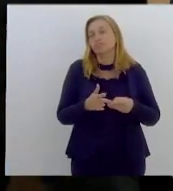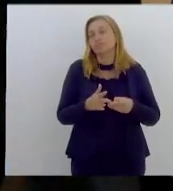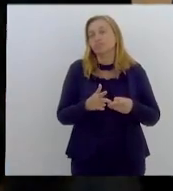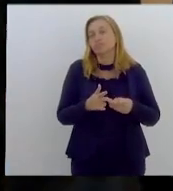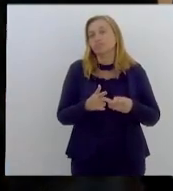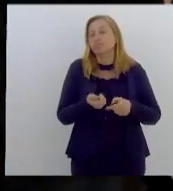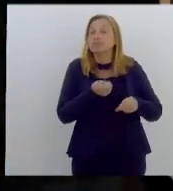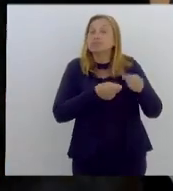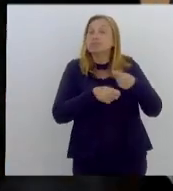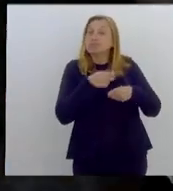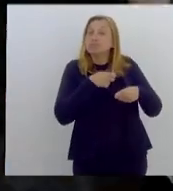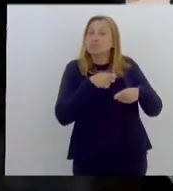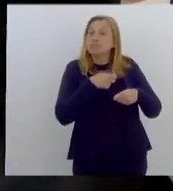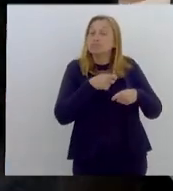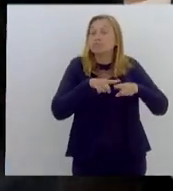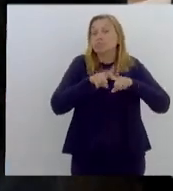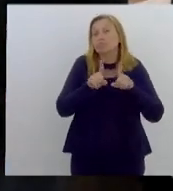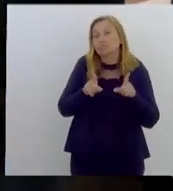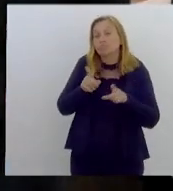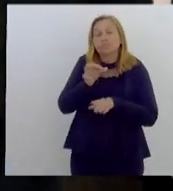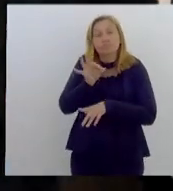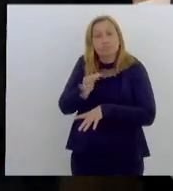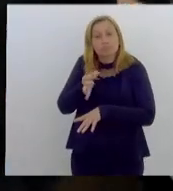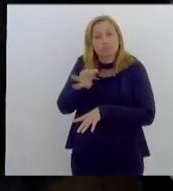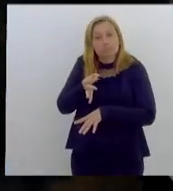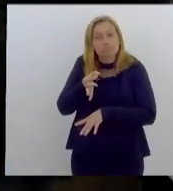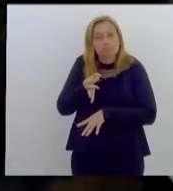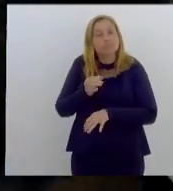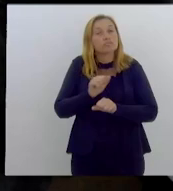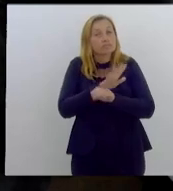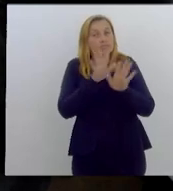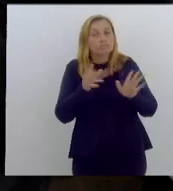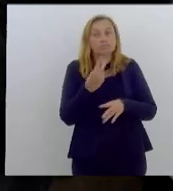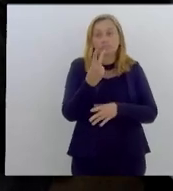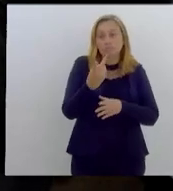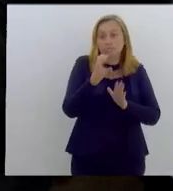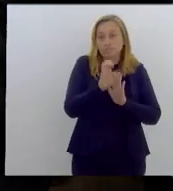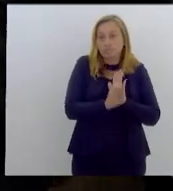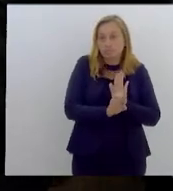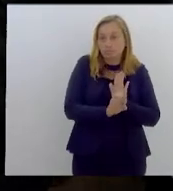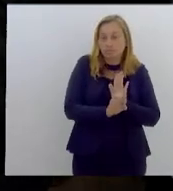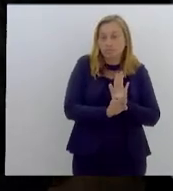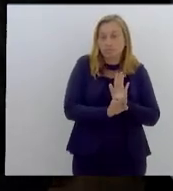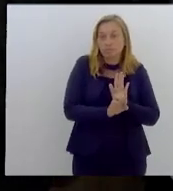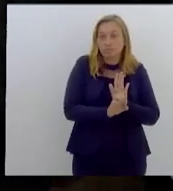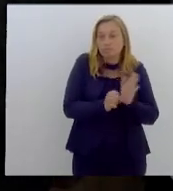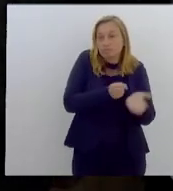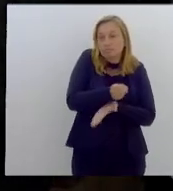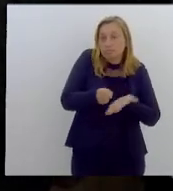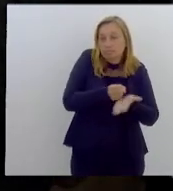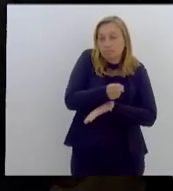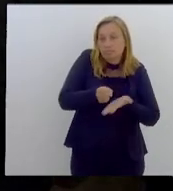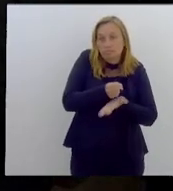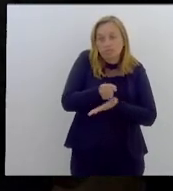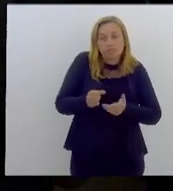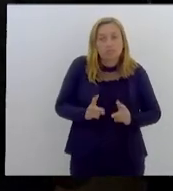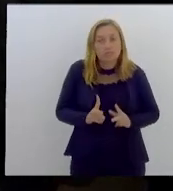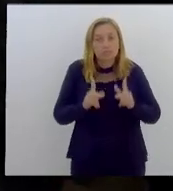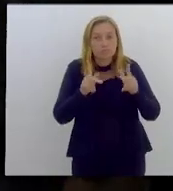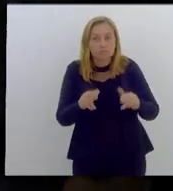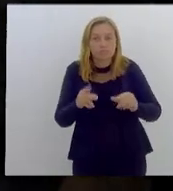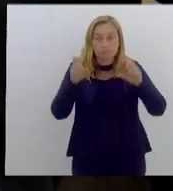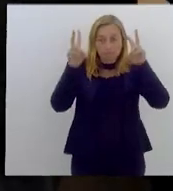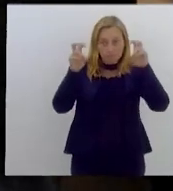situação de negociação, mas é evidente que, claro, temos duas emendas que tratam basicamente da mesma situação